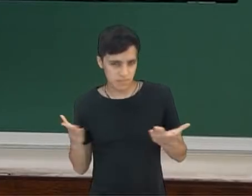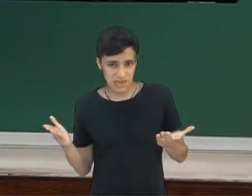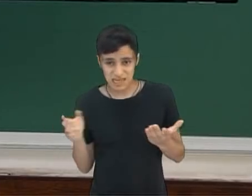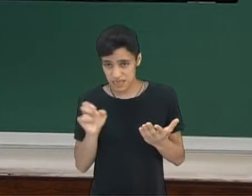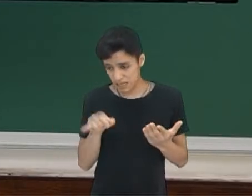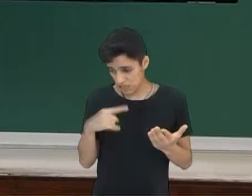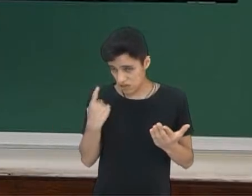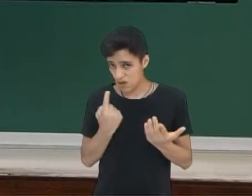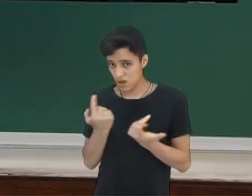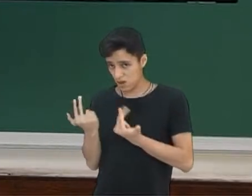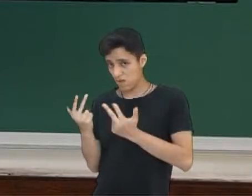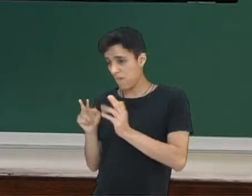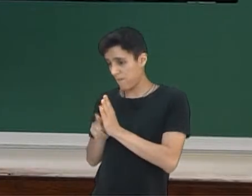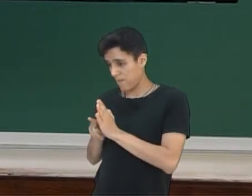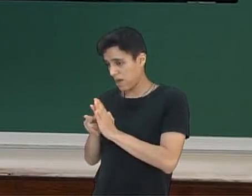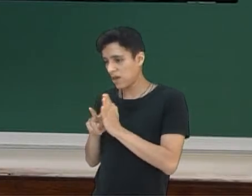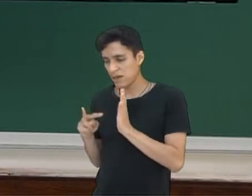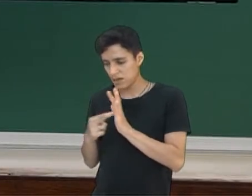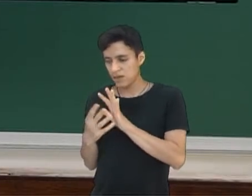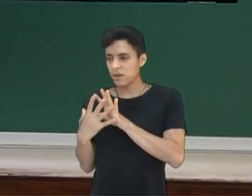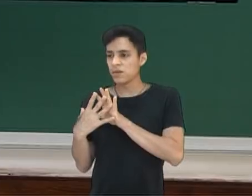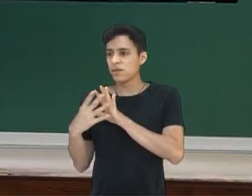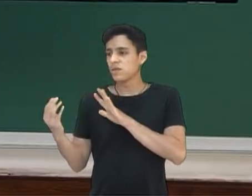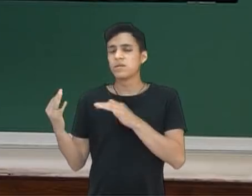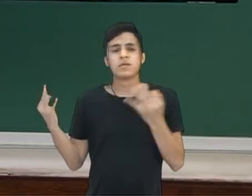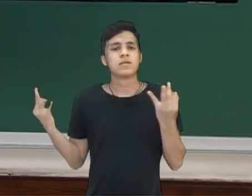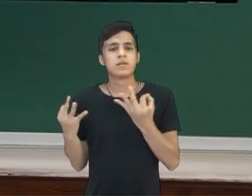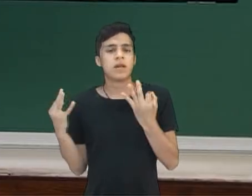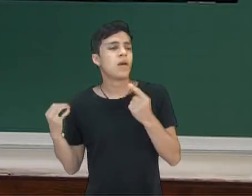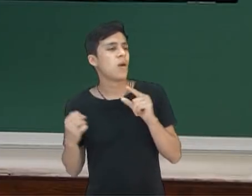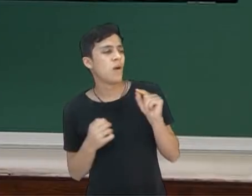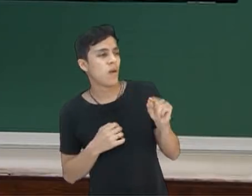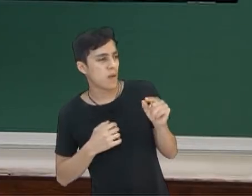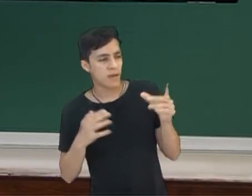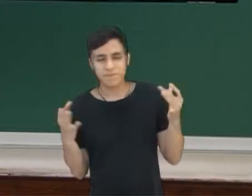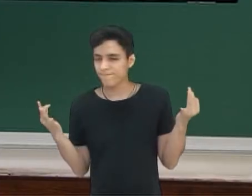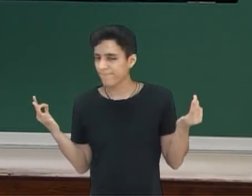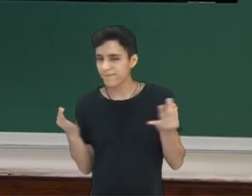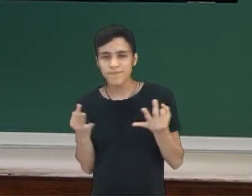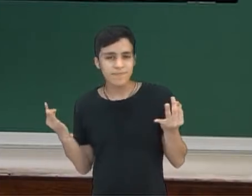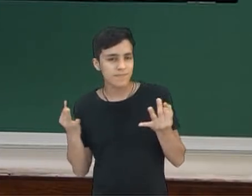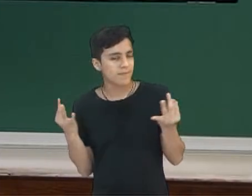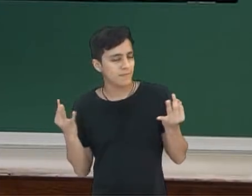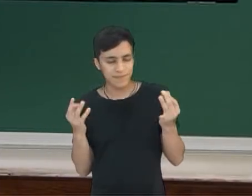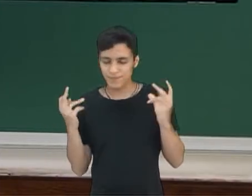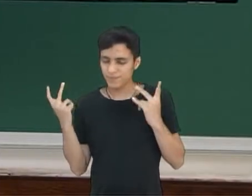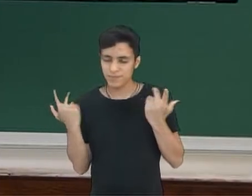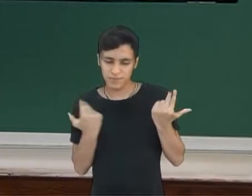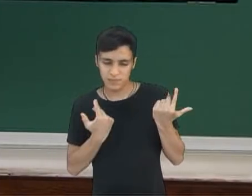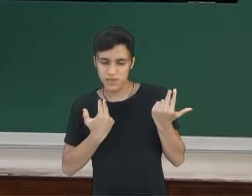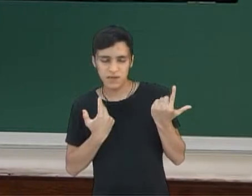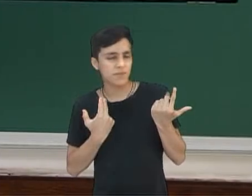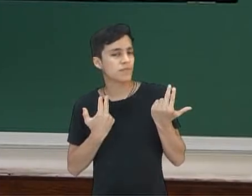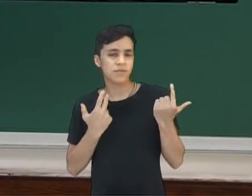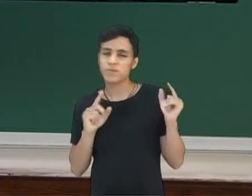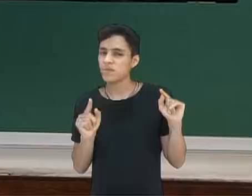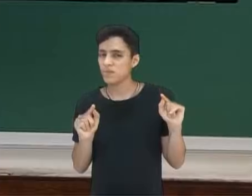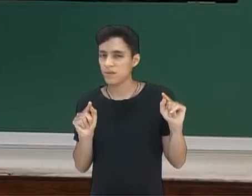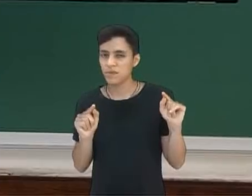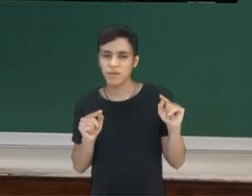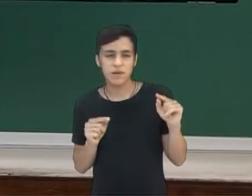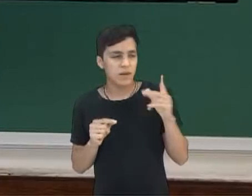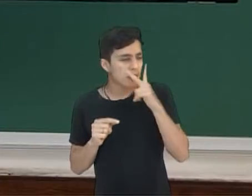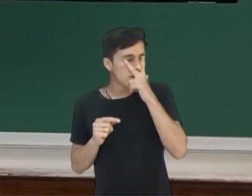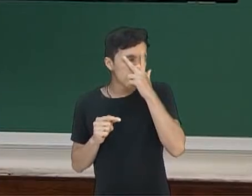as bactérias, nós seríamos uma cópia exatamente, né, idêntica mesmo ali, geneticamente falando,